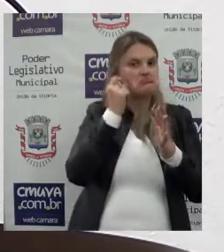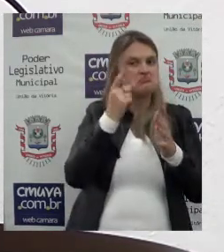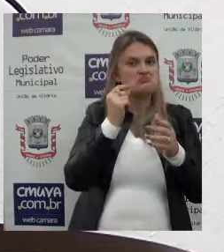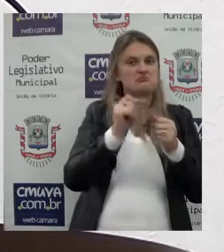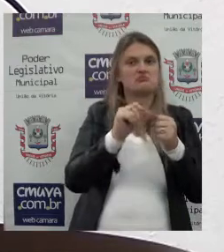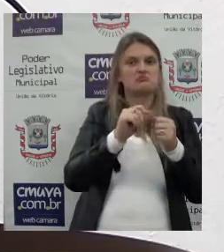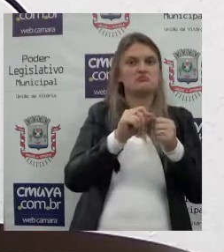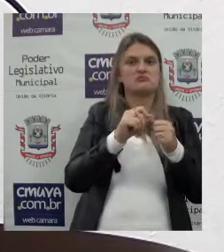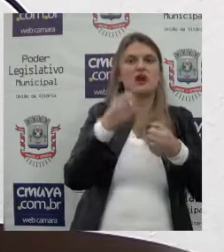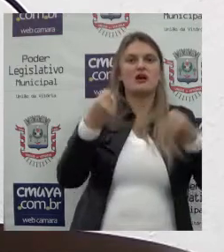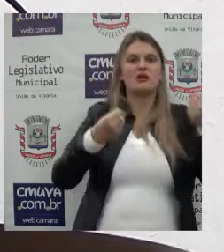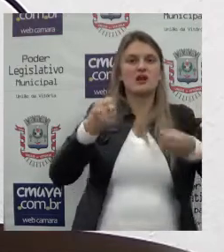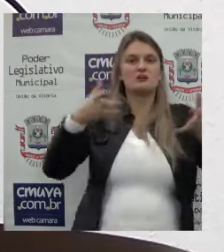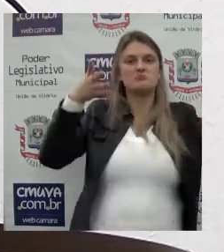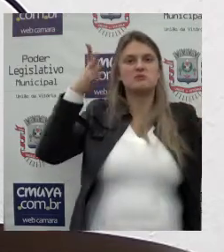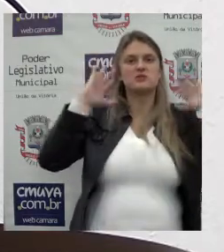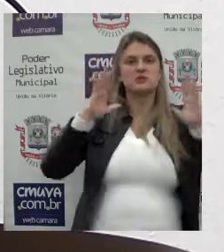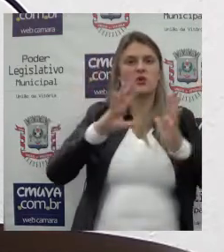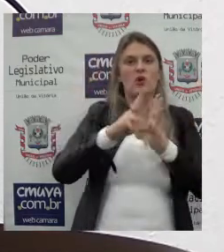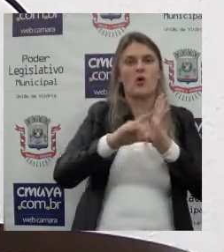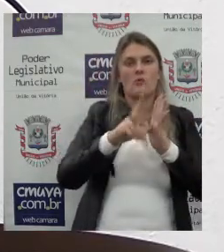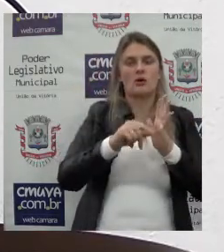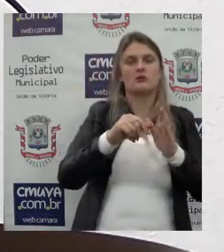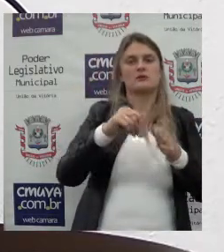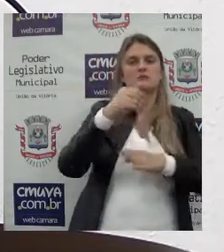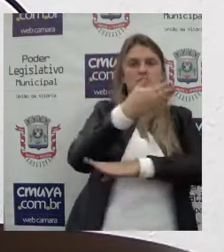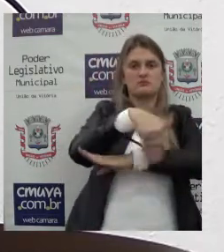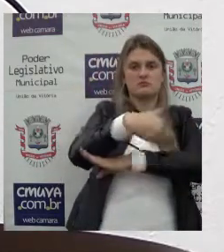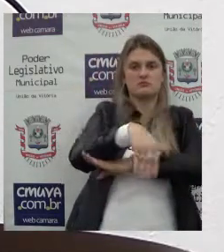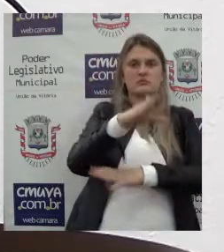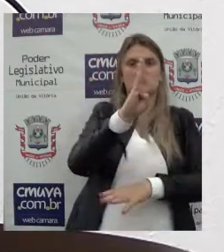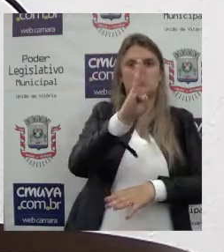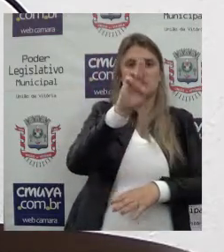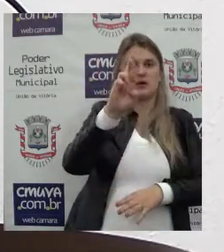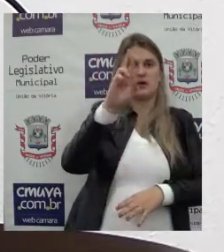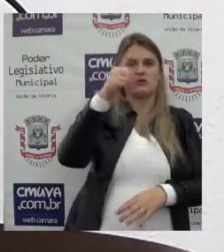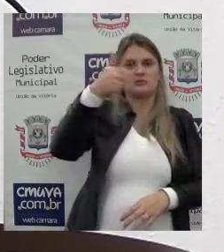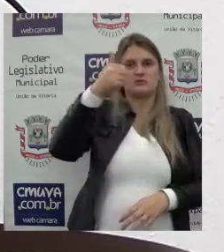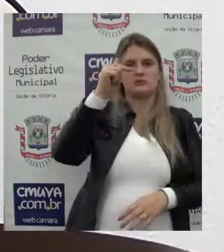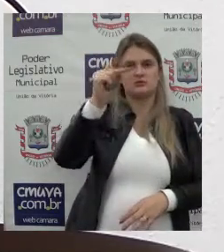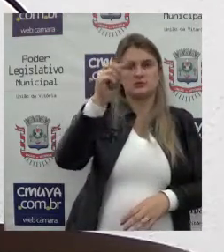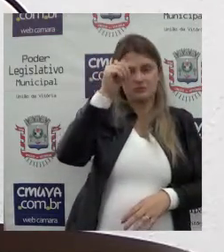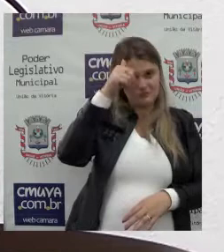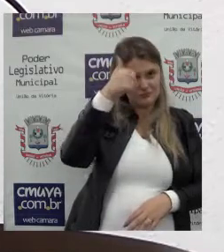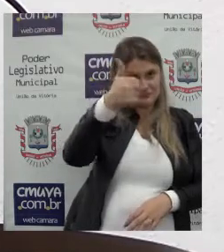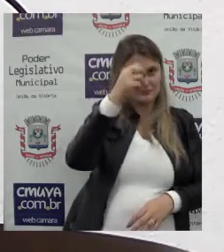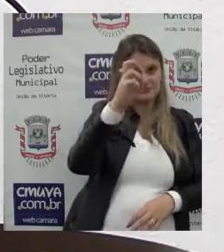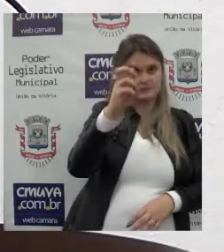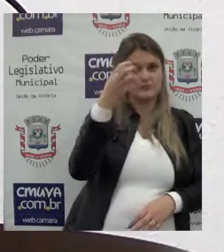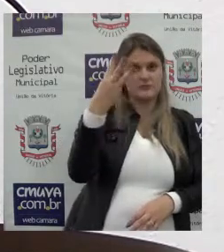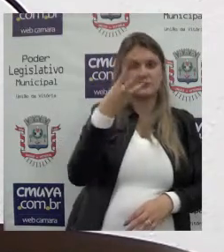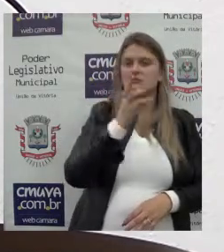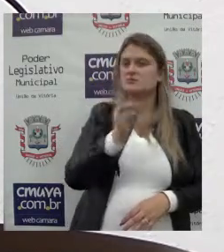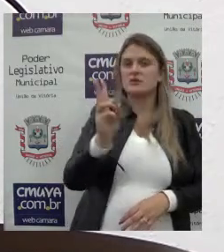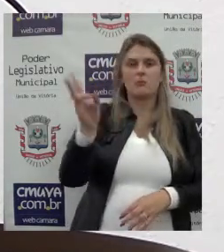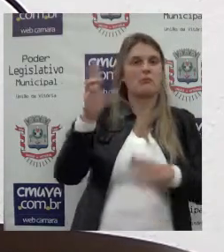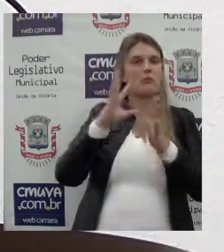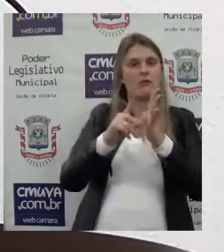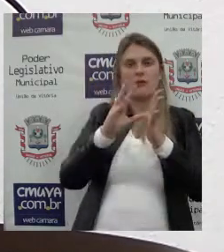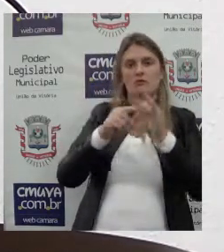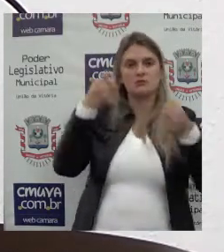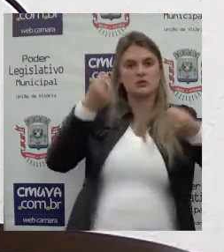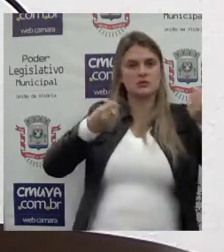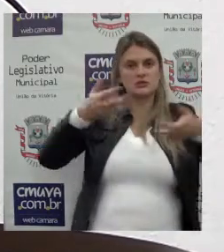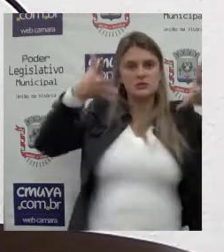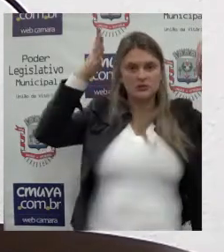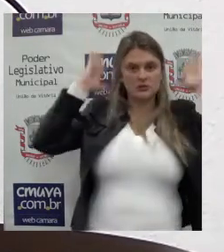mais interessante. Não dá. Carga roubada. Veja a nossa BR-153 aqui. Vocês não têm conhecimento, mas perto do Horizonte, lá toda semana